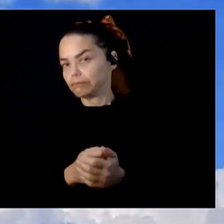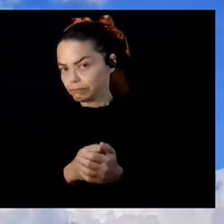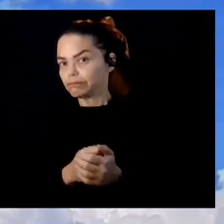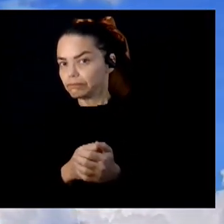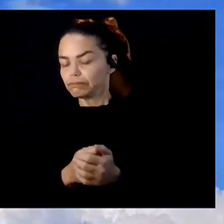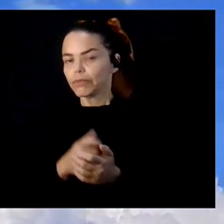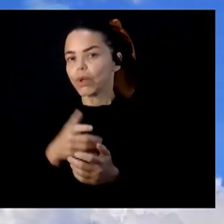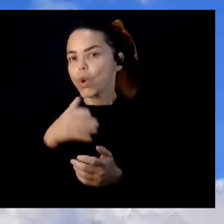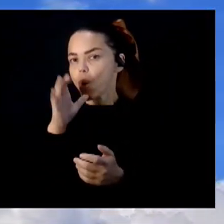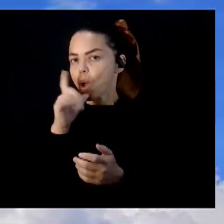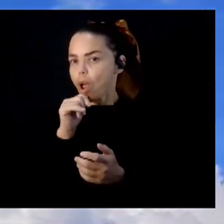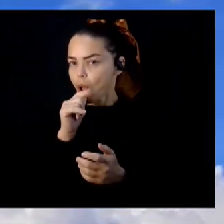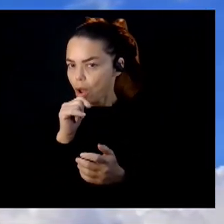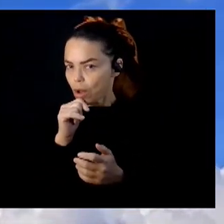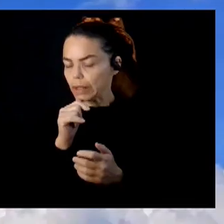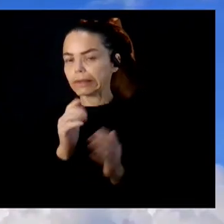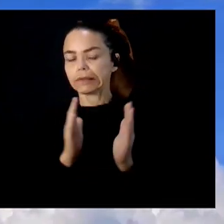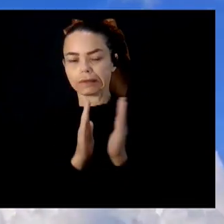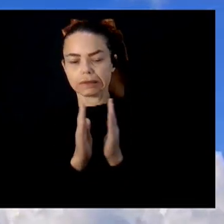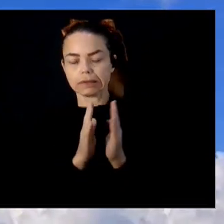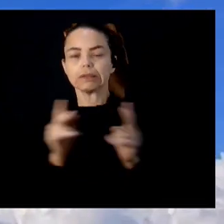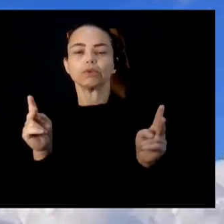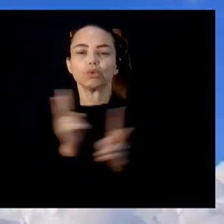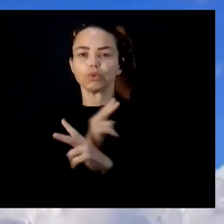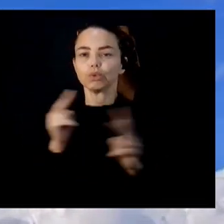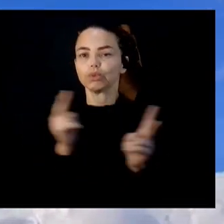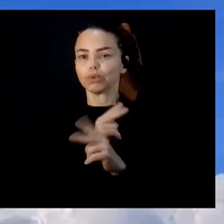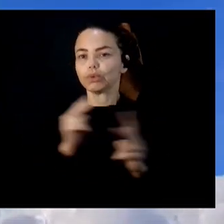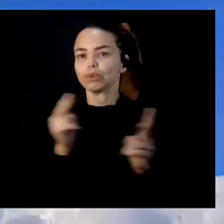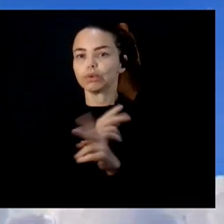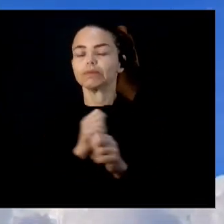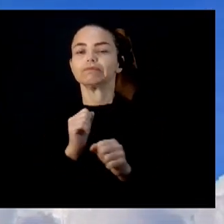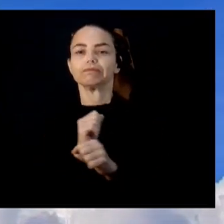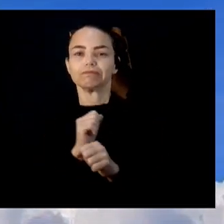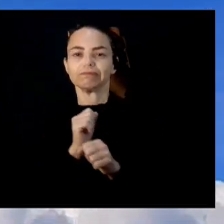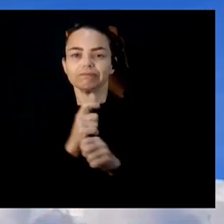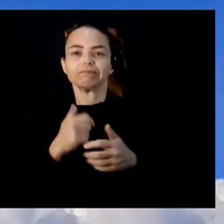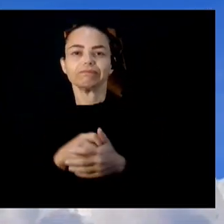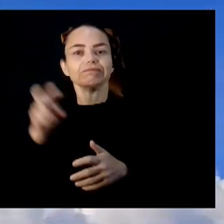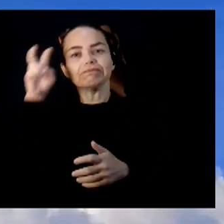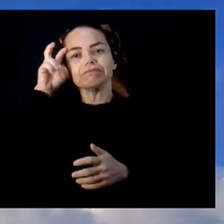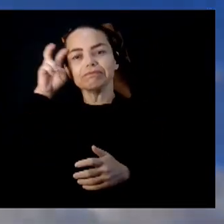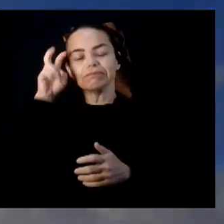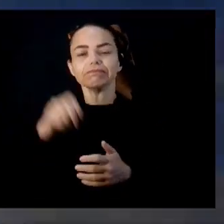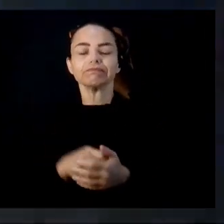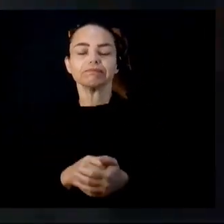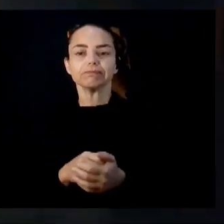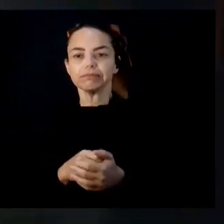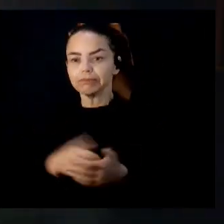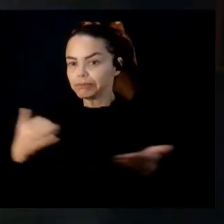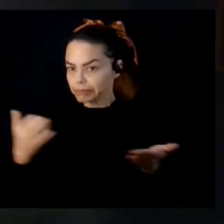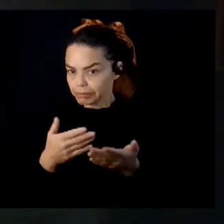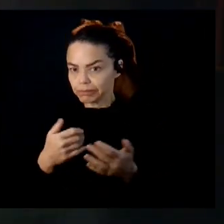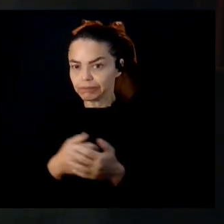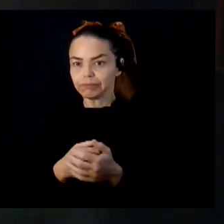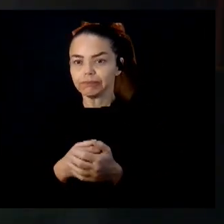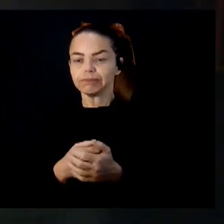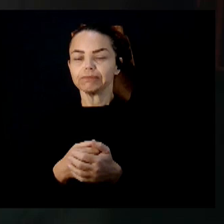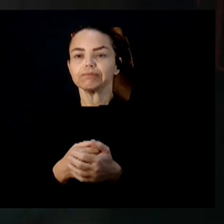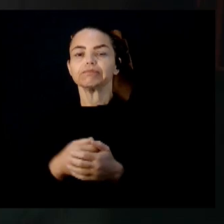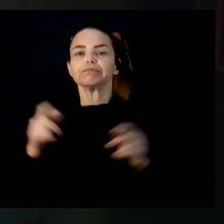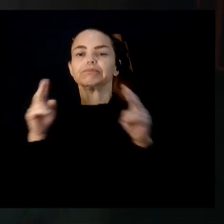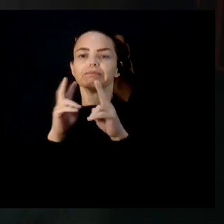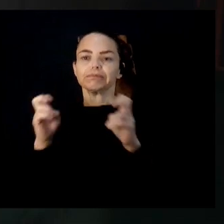hidrate-se. Períodos de ventos moderados são esperados para esta quinta-feira. E agora sim, nós vamos falar do